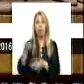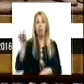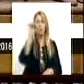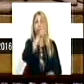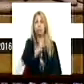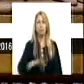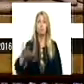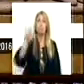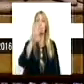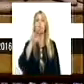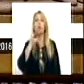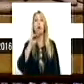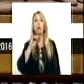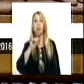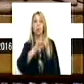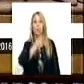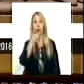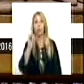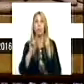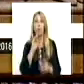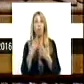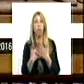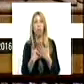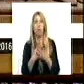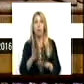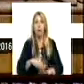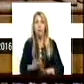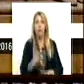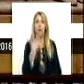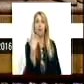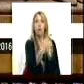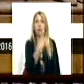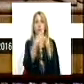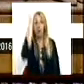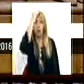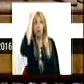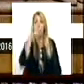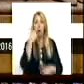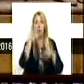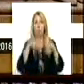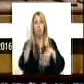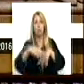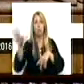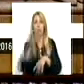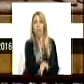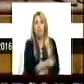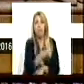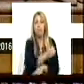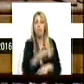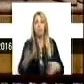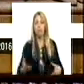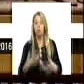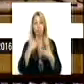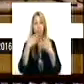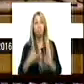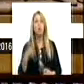a várias áreas do território, acentuando o isolamento, a interioridade e o despovoamento. Estamos certos que o Governo do Partido Socialista